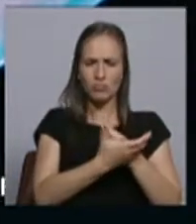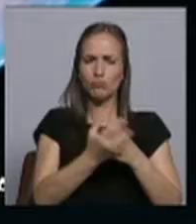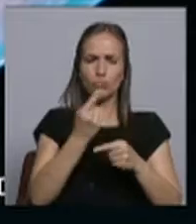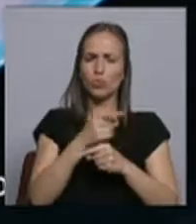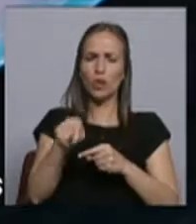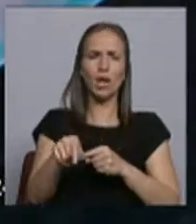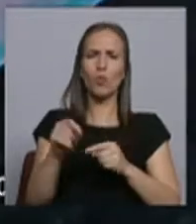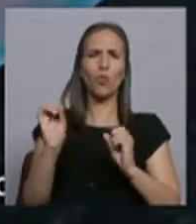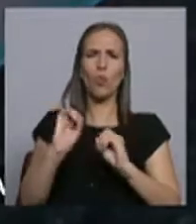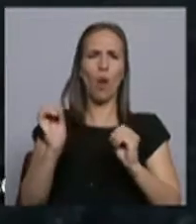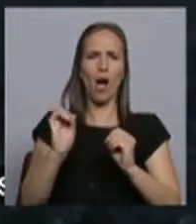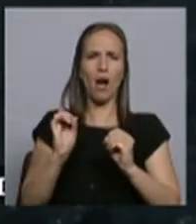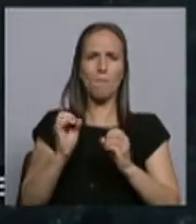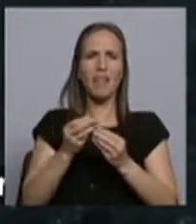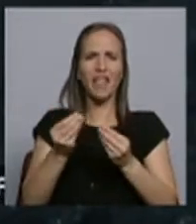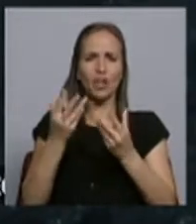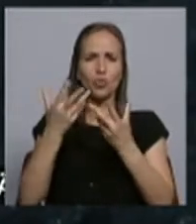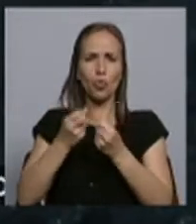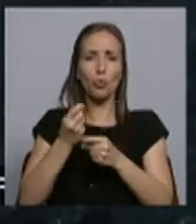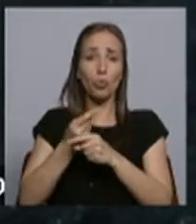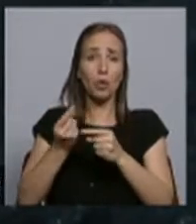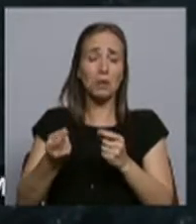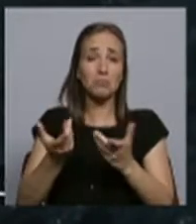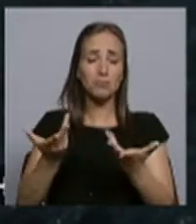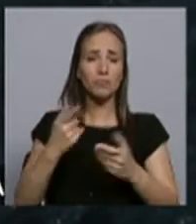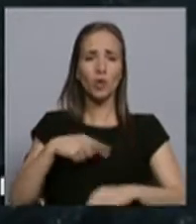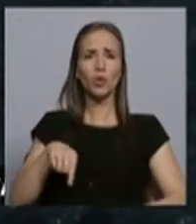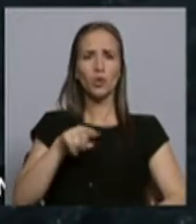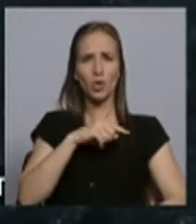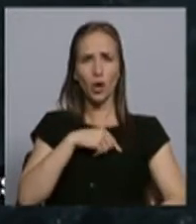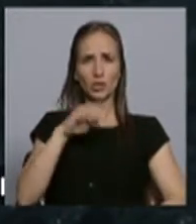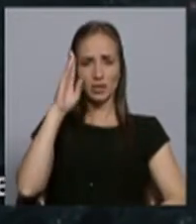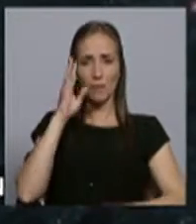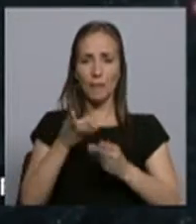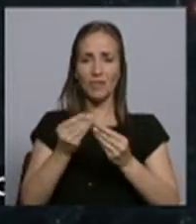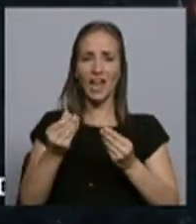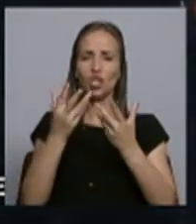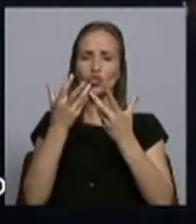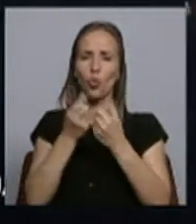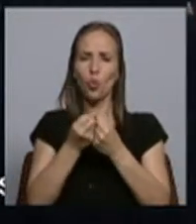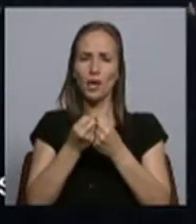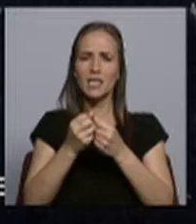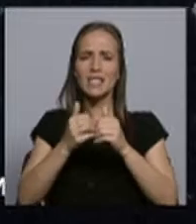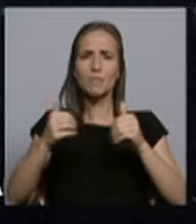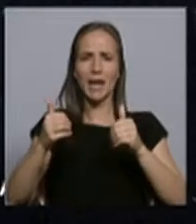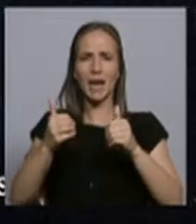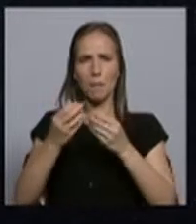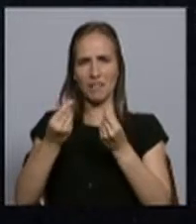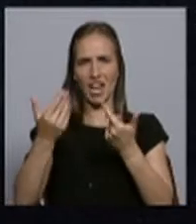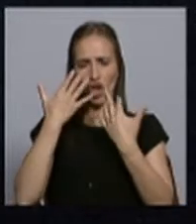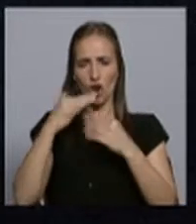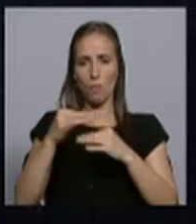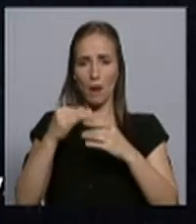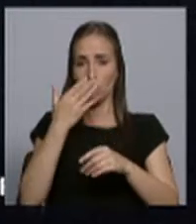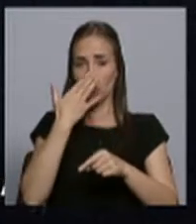esta não tem matéria escura? Nós conhecemos maneiras da matéria escura separar-se, digamos assim, da normal. Olha, por exemplo, se tivermos galáxias que